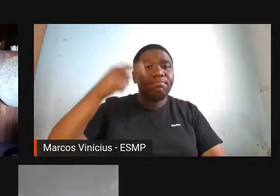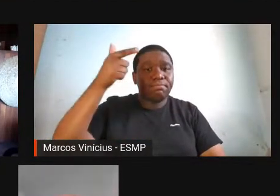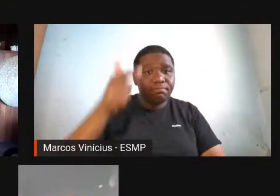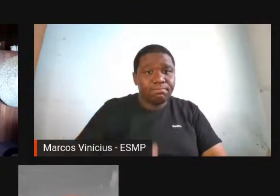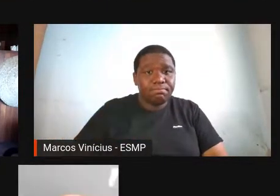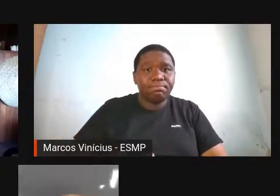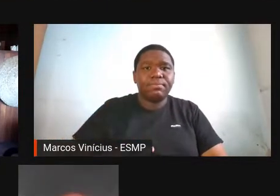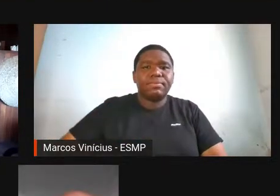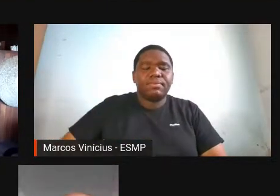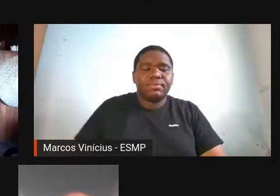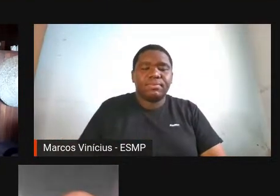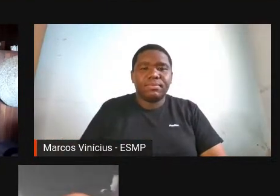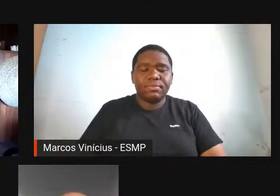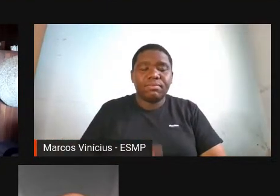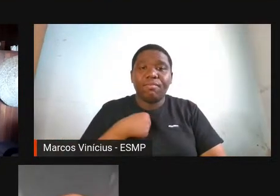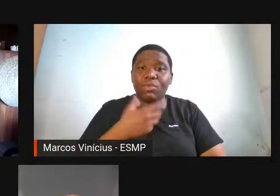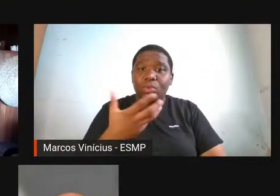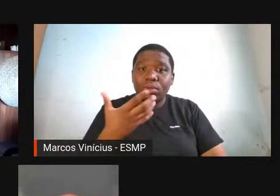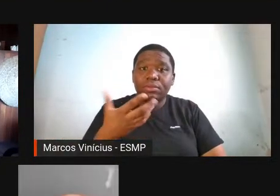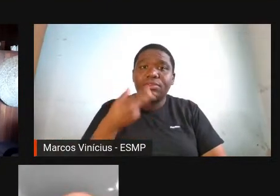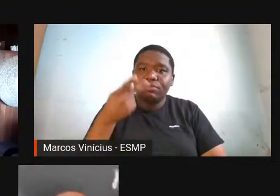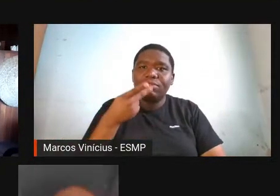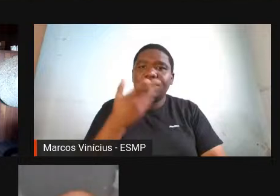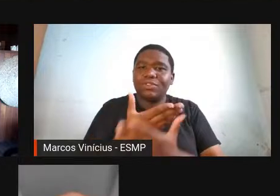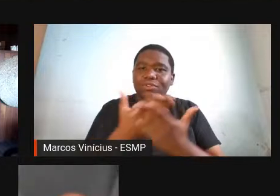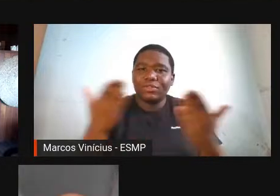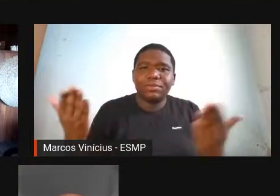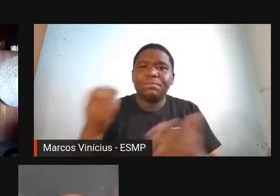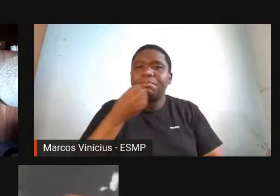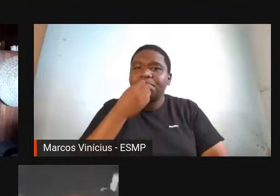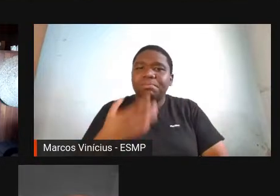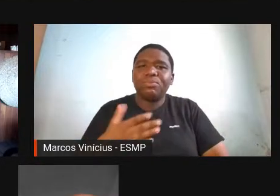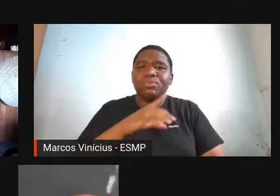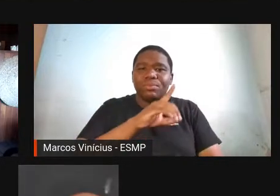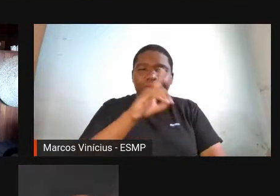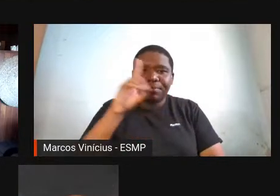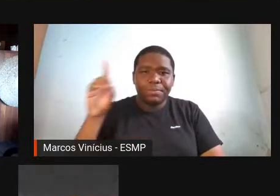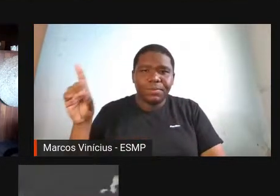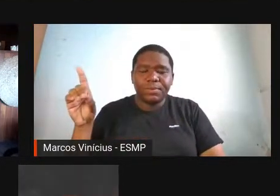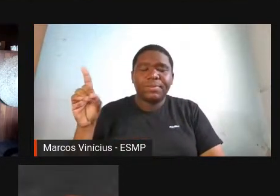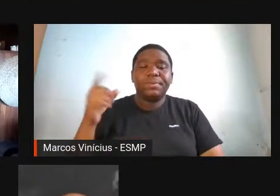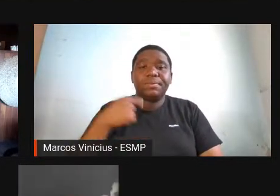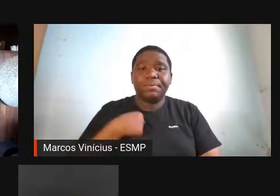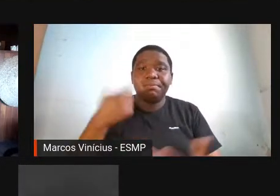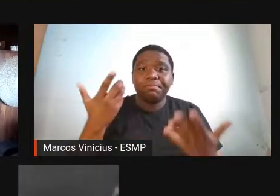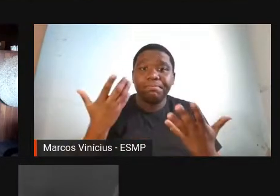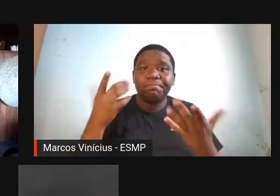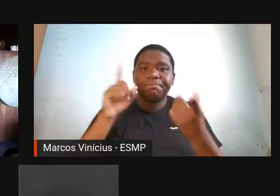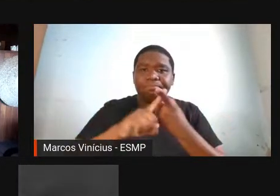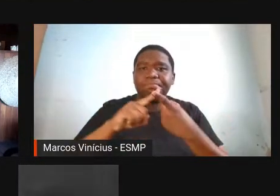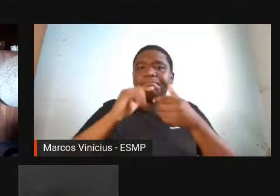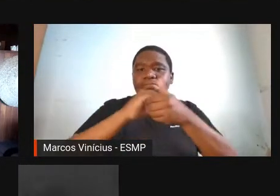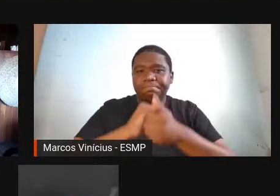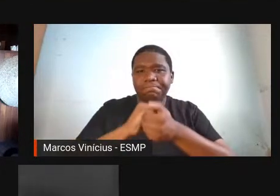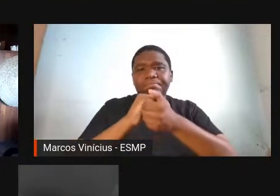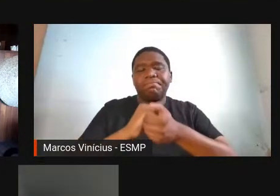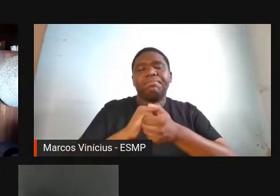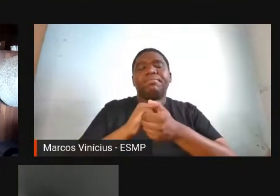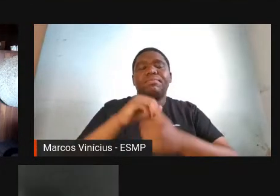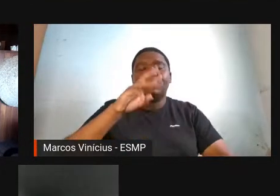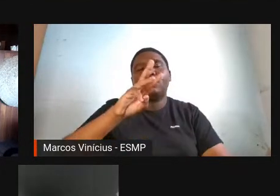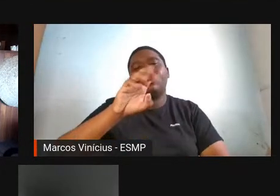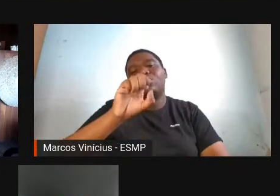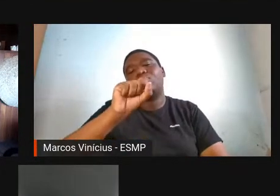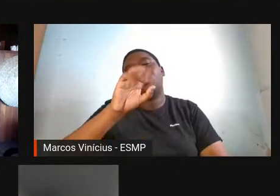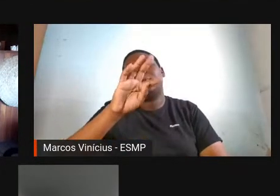quero dar meu bom dia a todos e a todas, cumprimentar o Dr. Wester Conde, cumprimentar